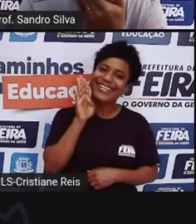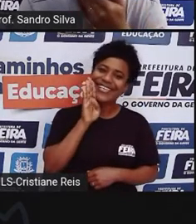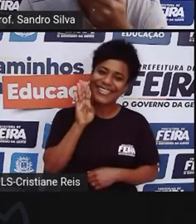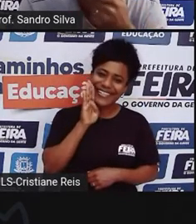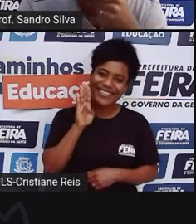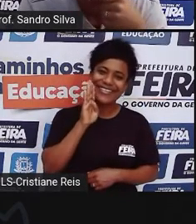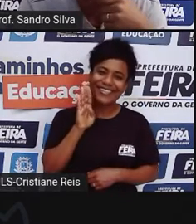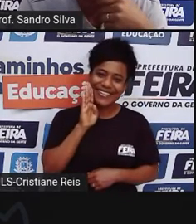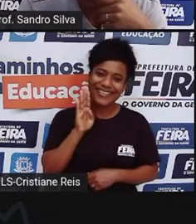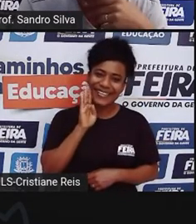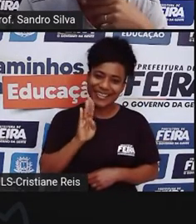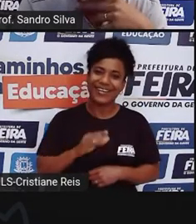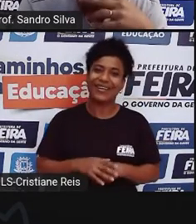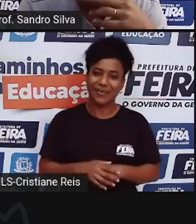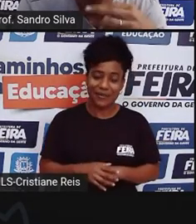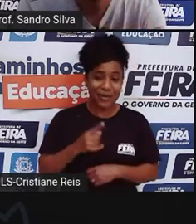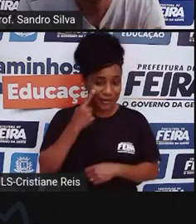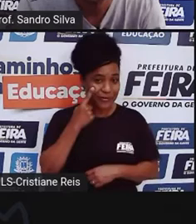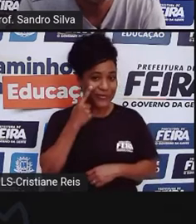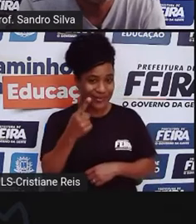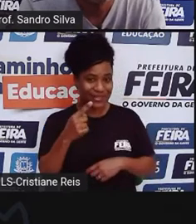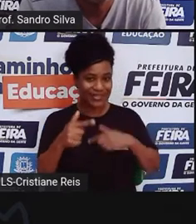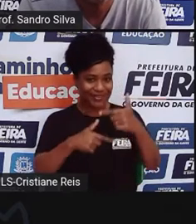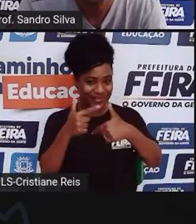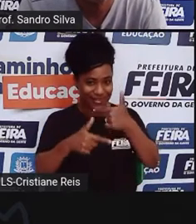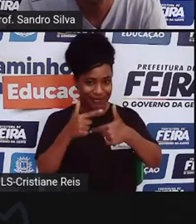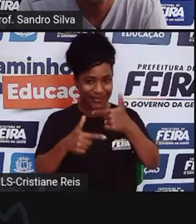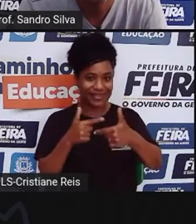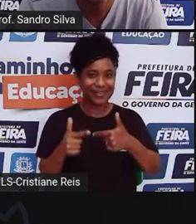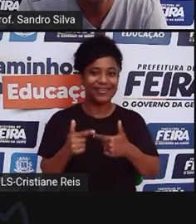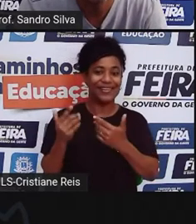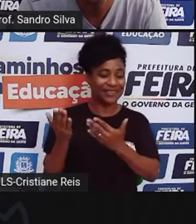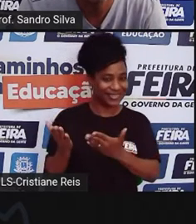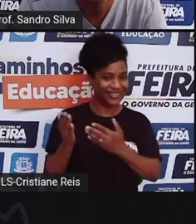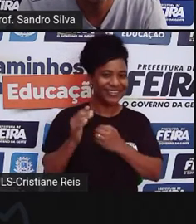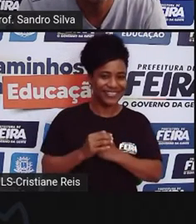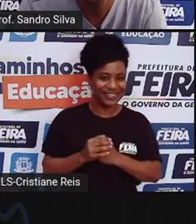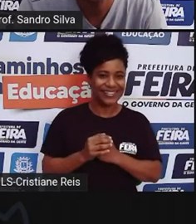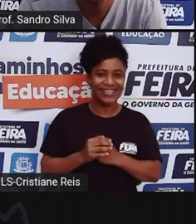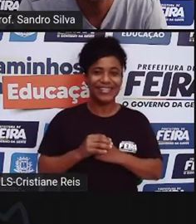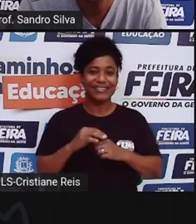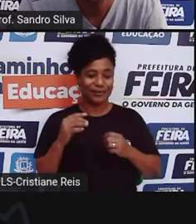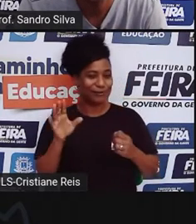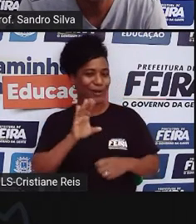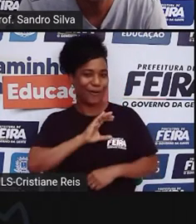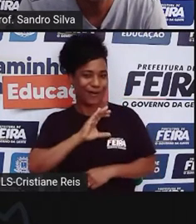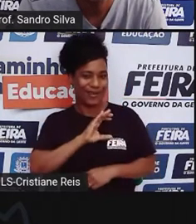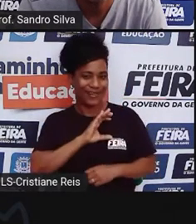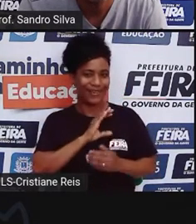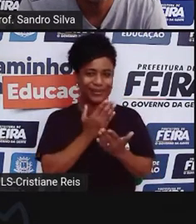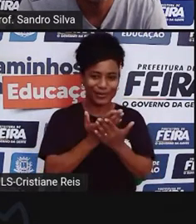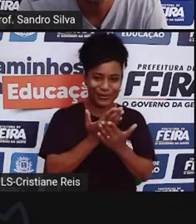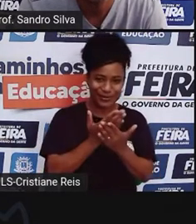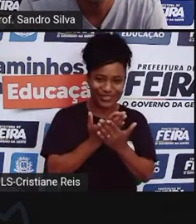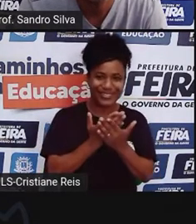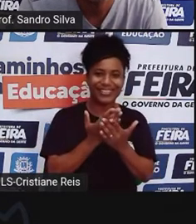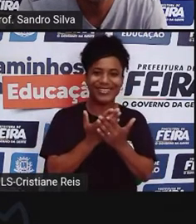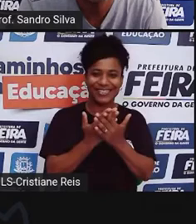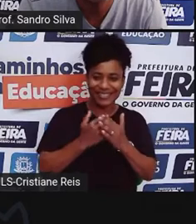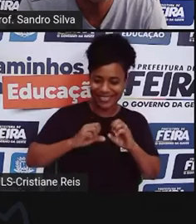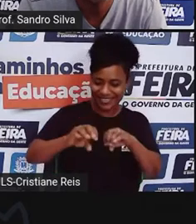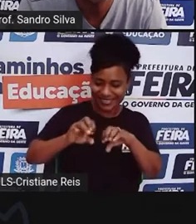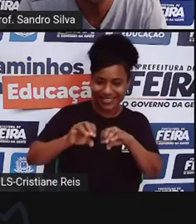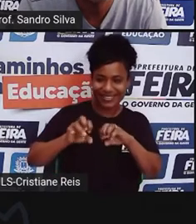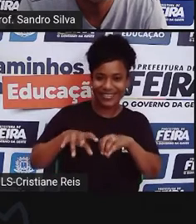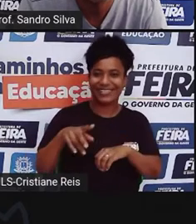acompanhei esse trabalho de Sandro, gente. A gente foi professor na mesma escola, fomos colegas por 3 anos. Então, eu vi esses instrumentos artesanais